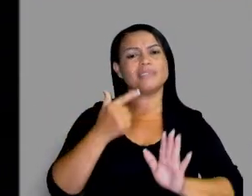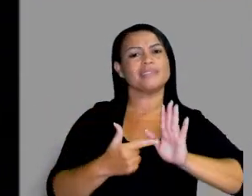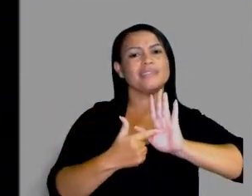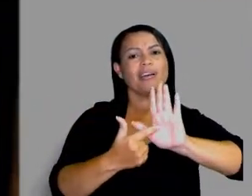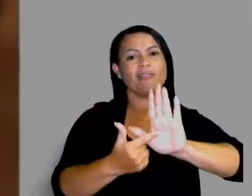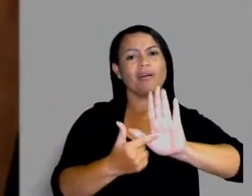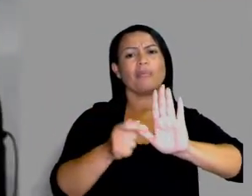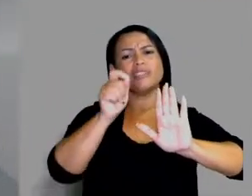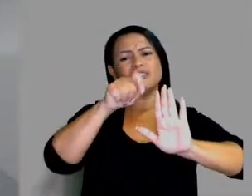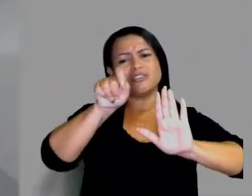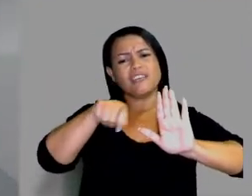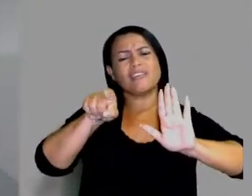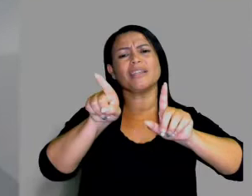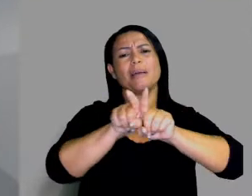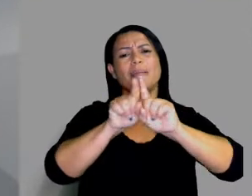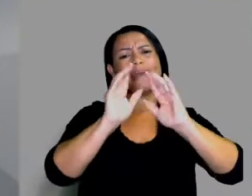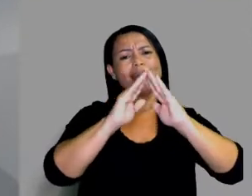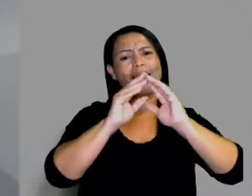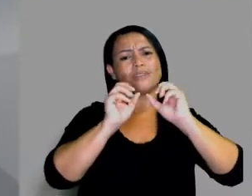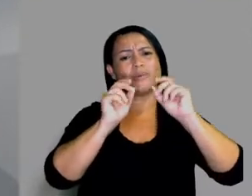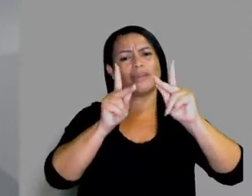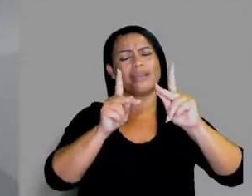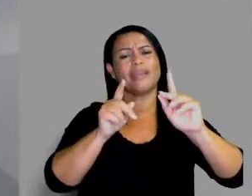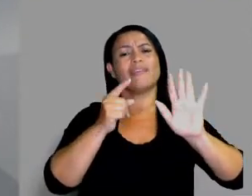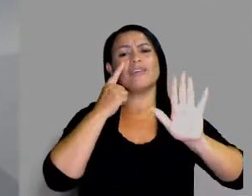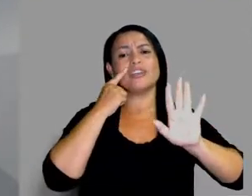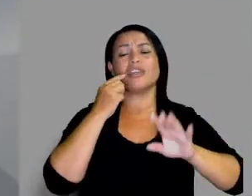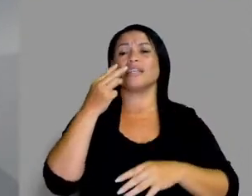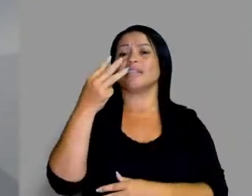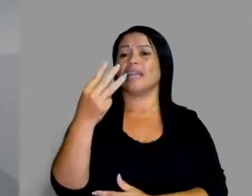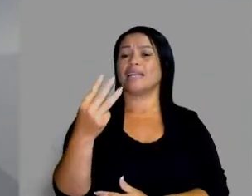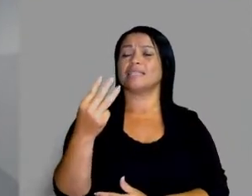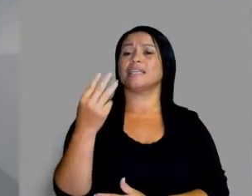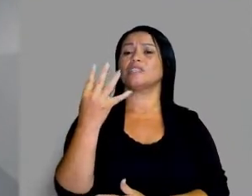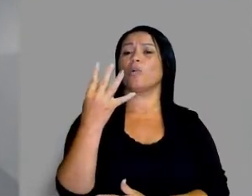ó, até para vocês escreverem aí em casa, tá?